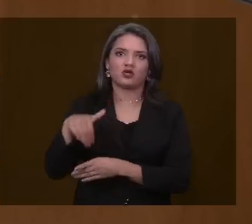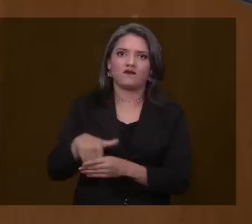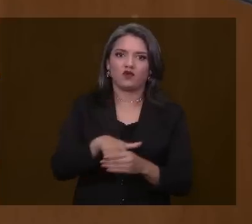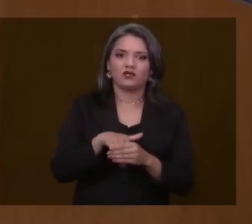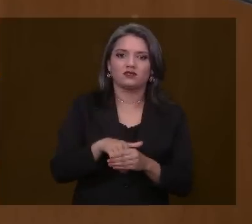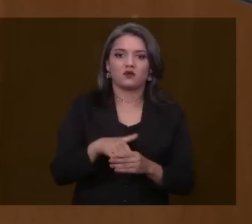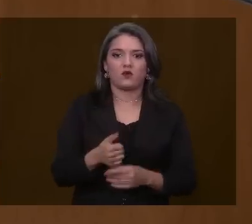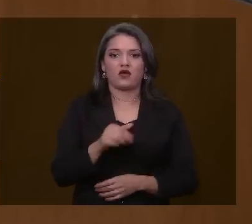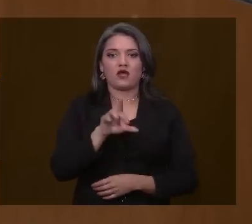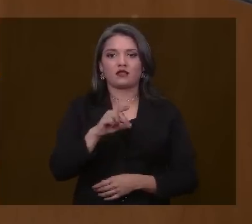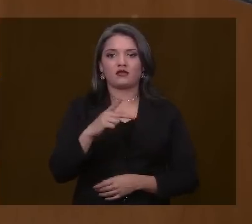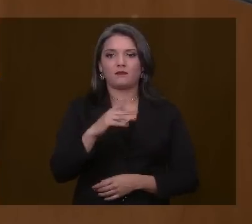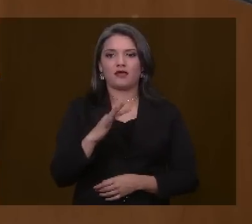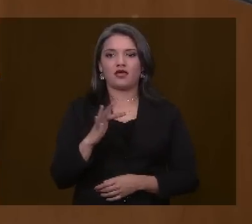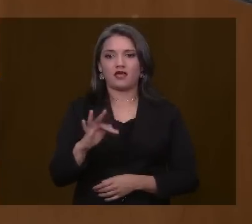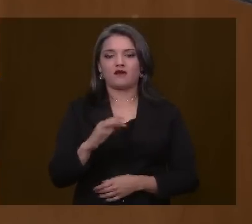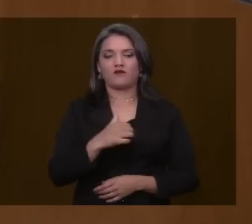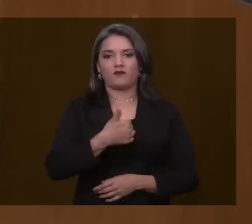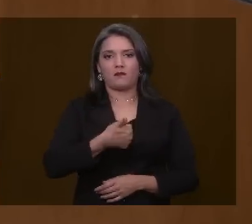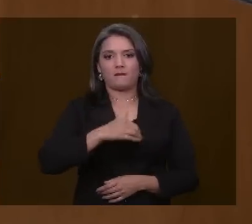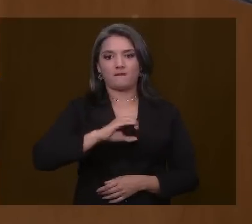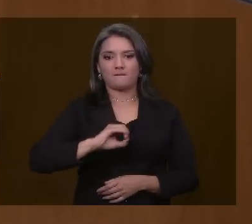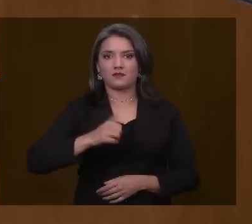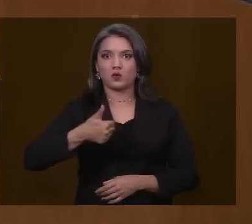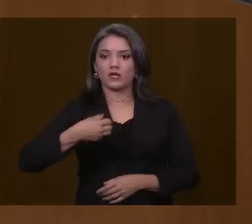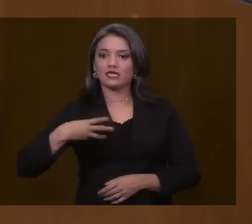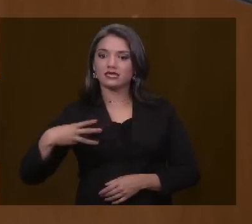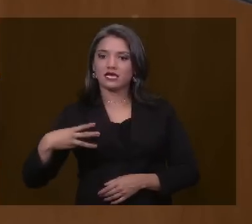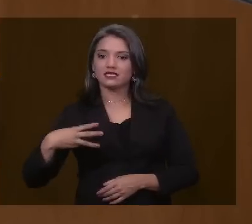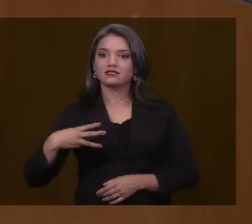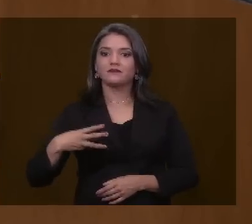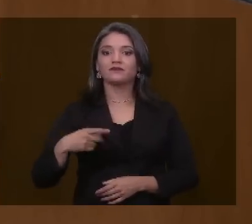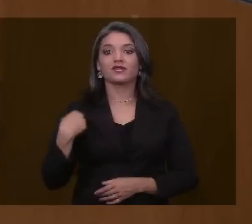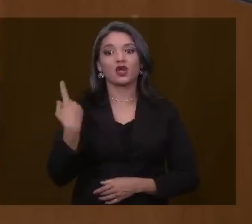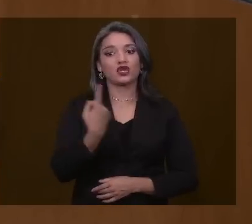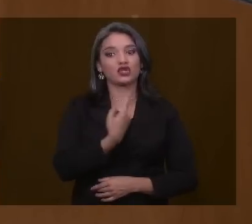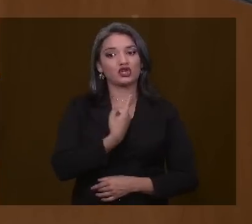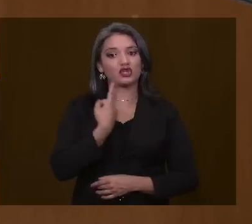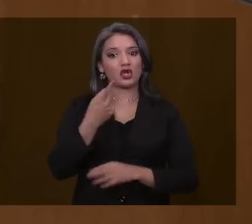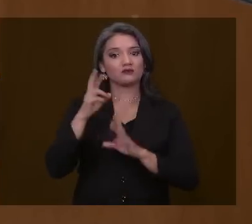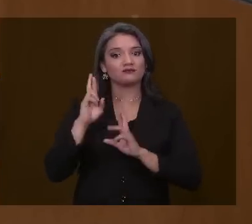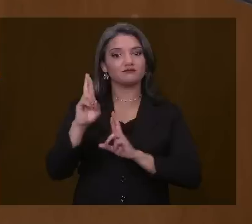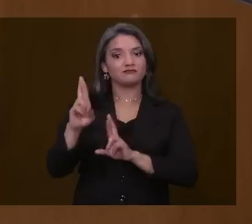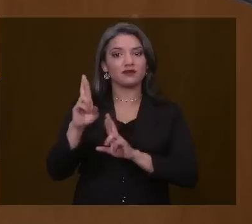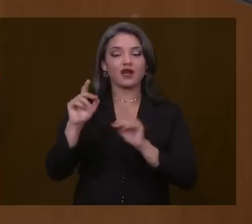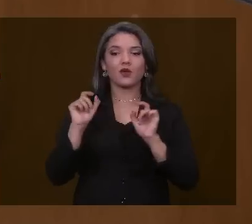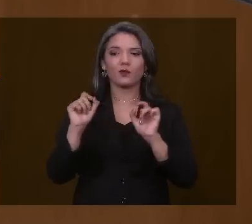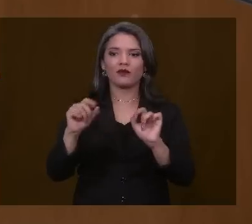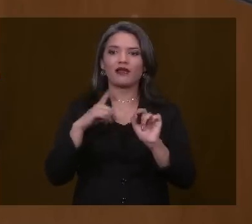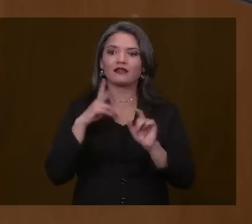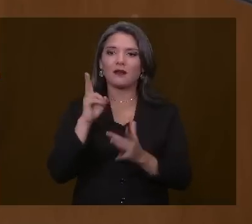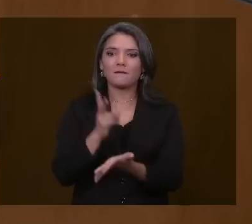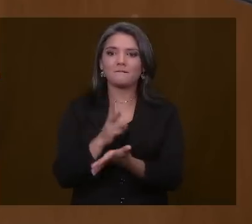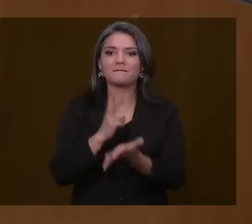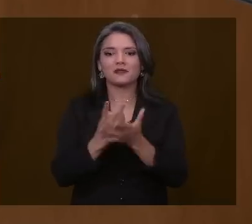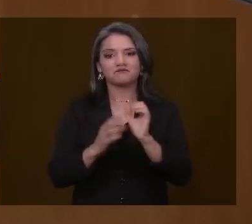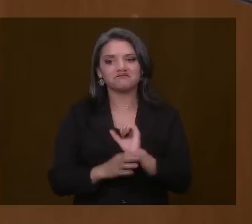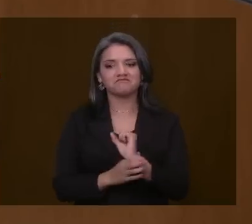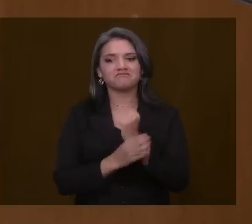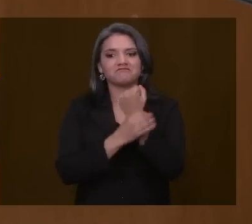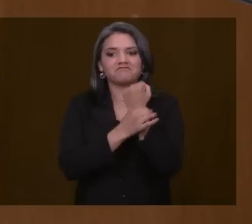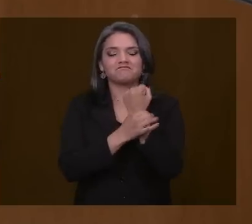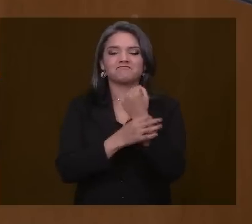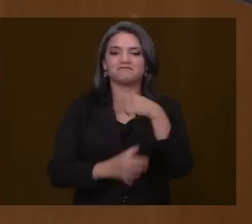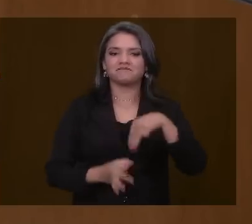DPF 1013. Espera-se de todos nós a resiliência demonstrada por Vossa Excelência,